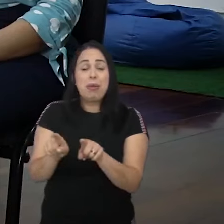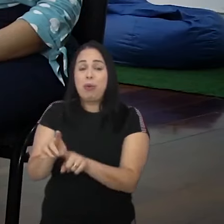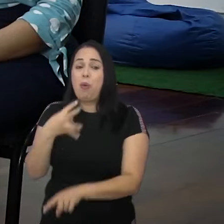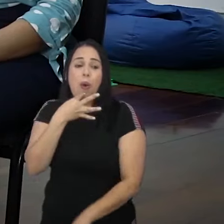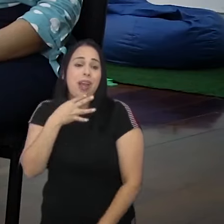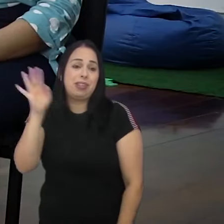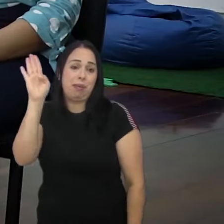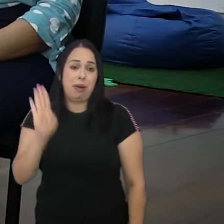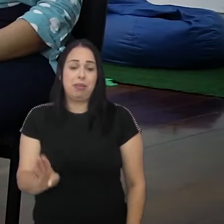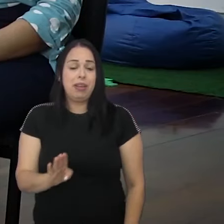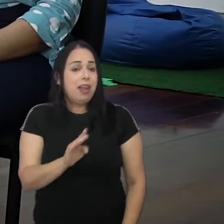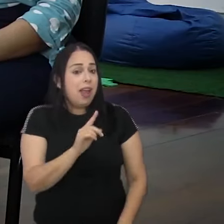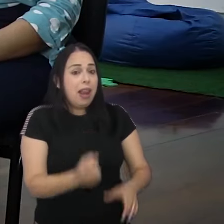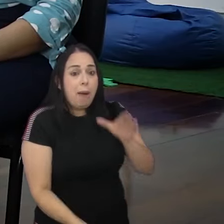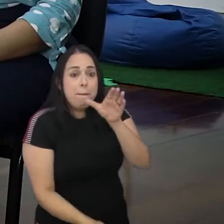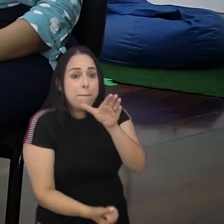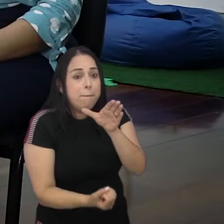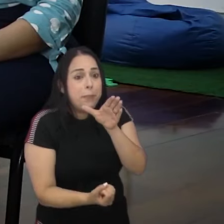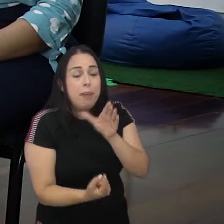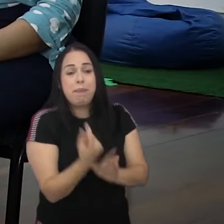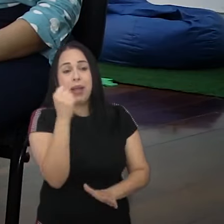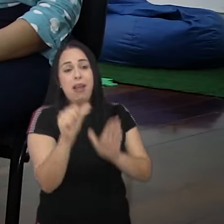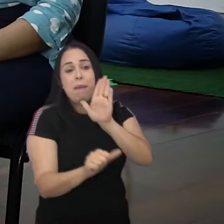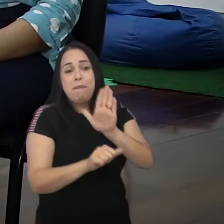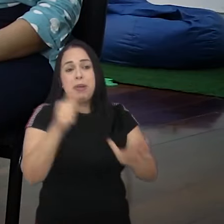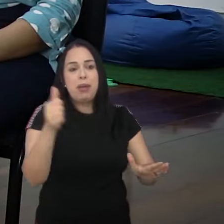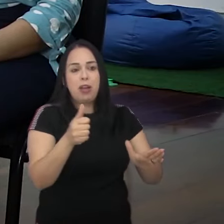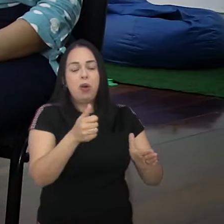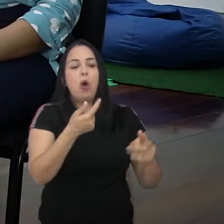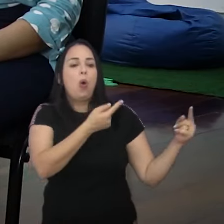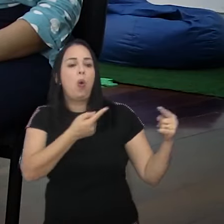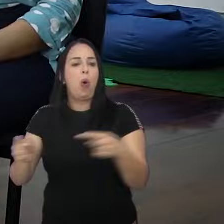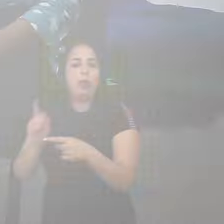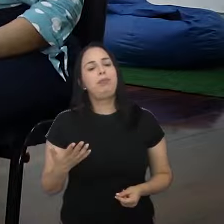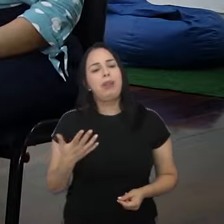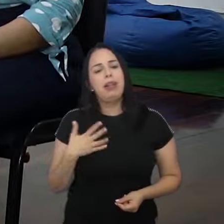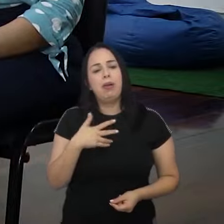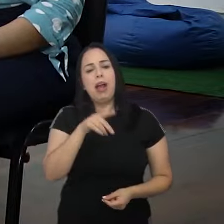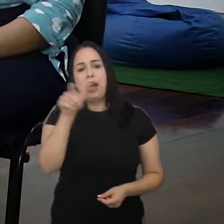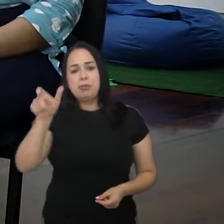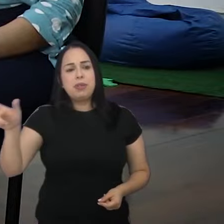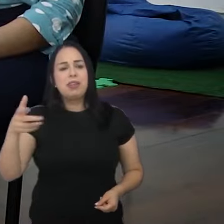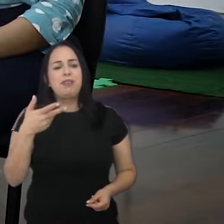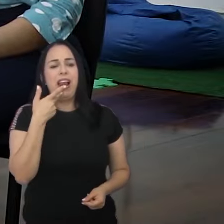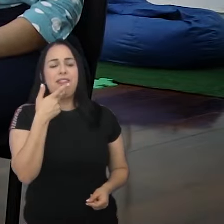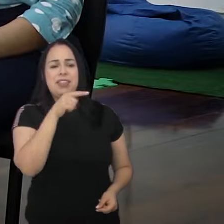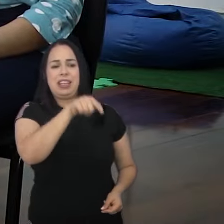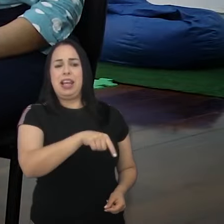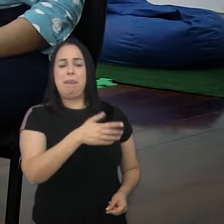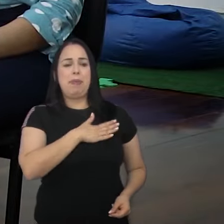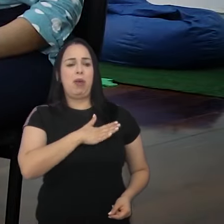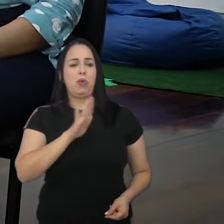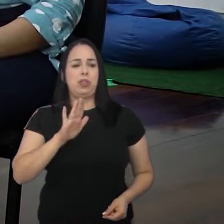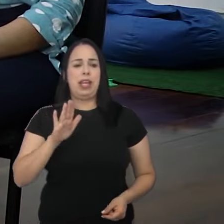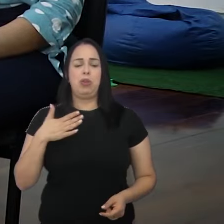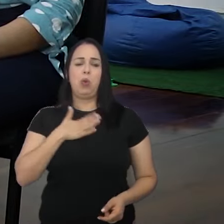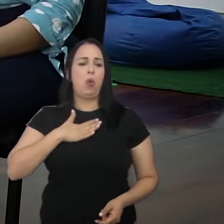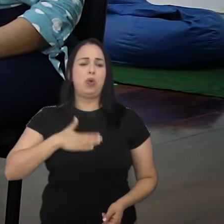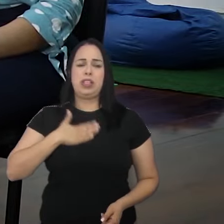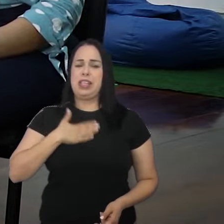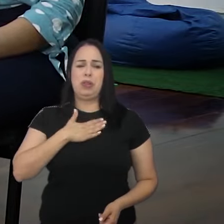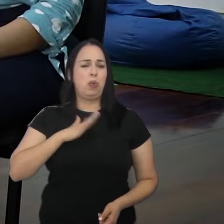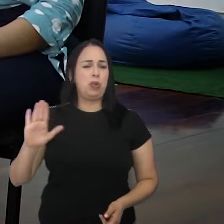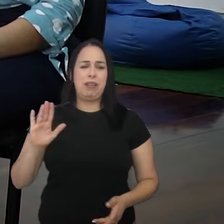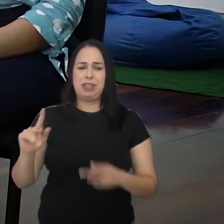não era. Ele é o primeiro a criar um movimento antifascista no Brasil. E ele falava que todo o livro dele ele tinha